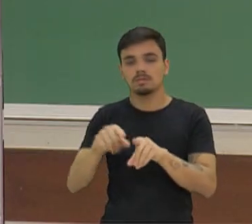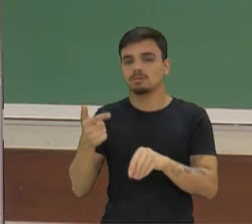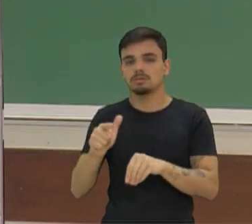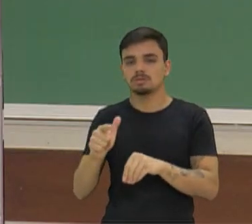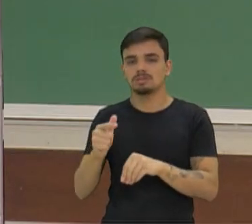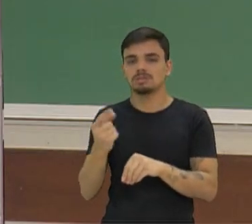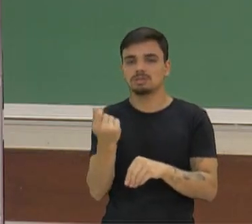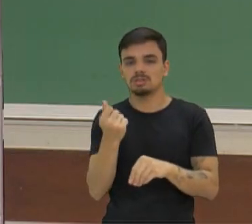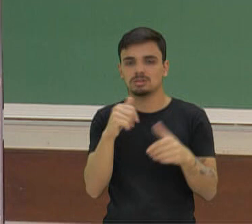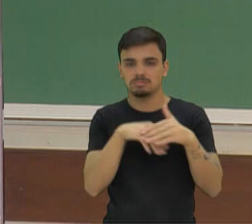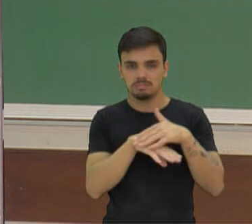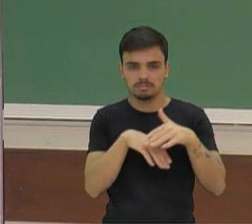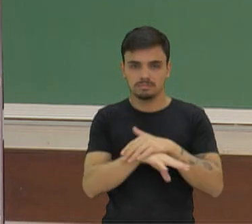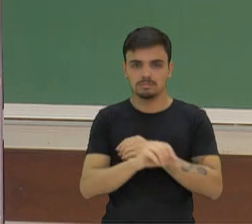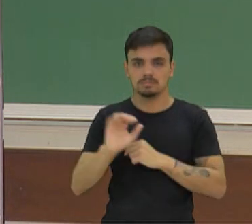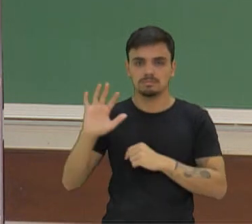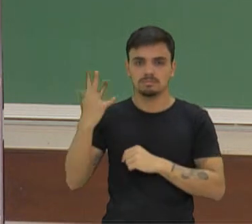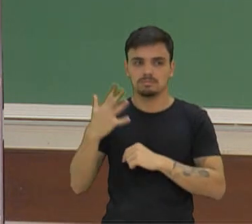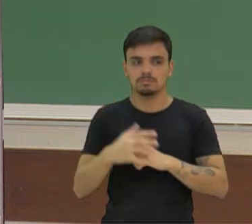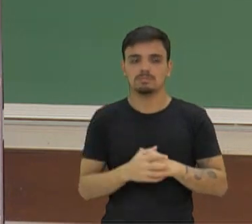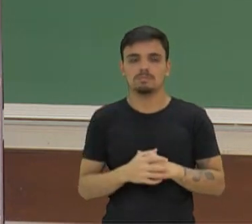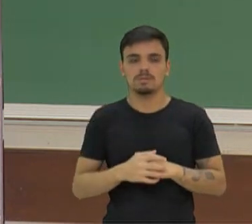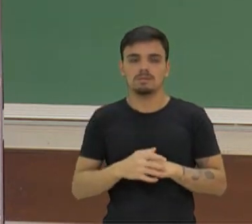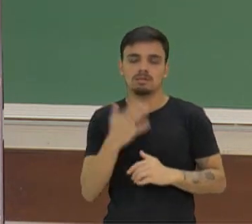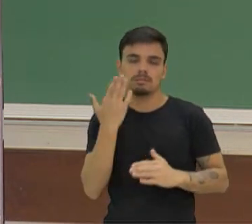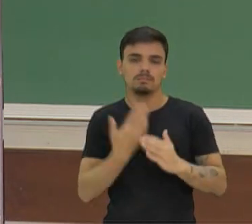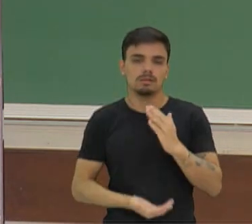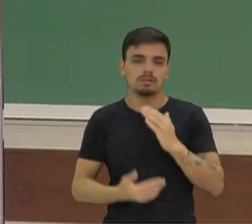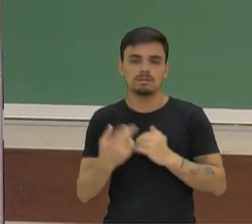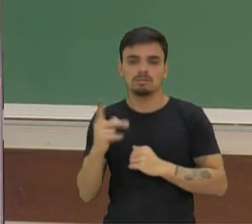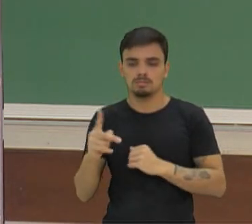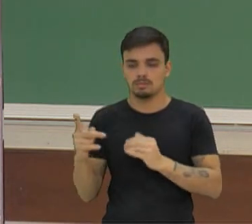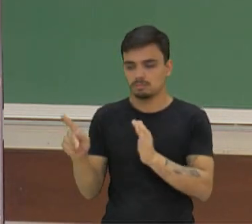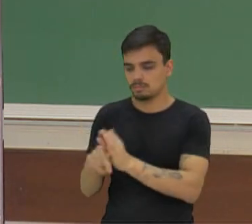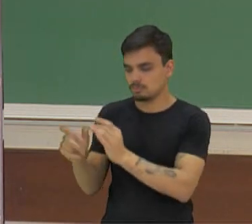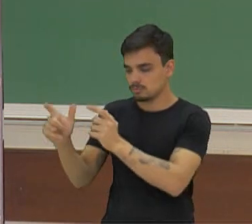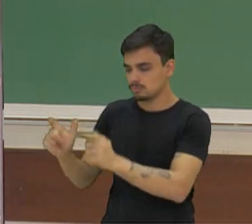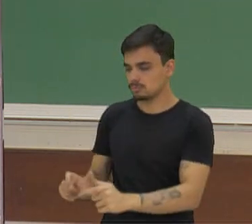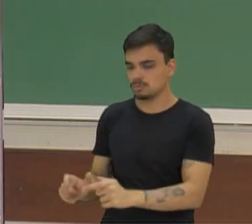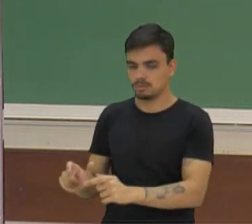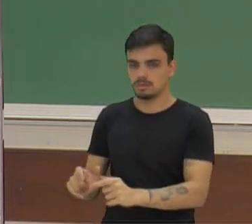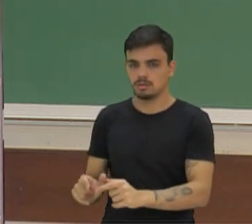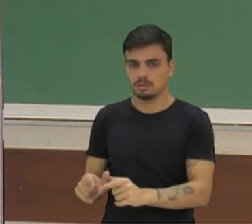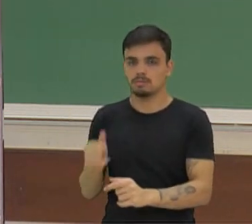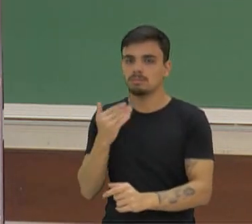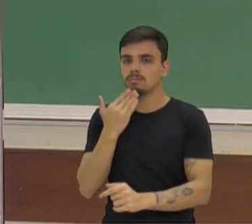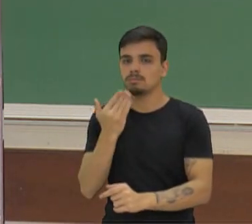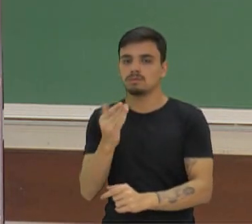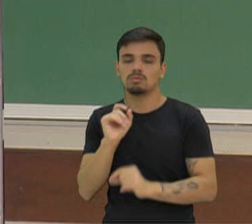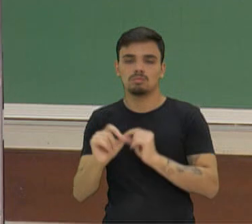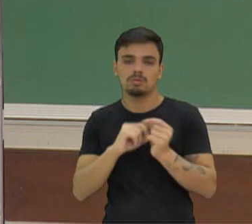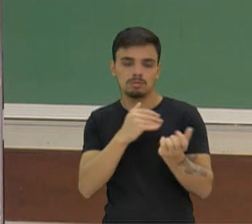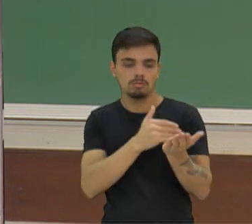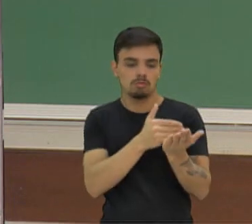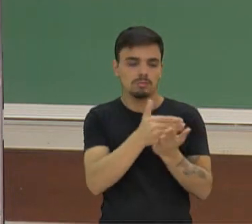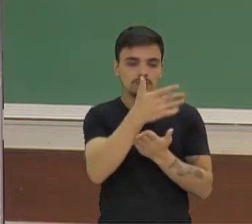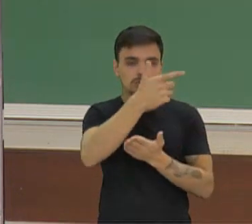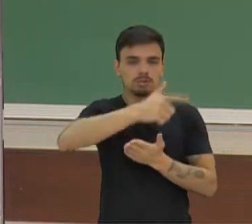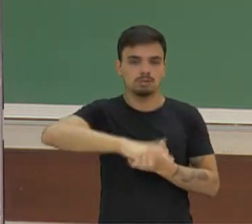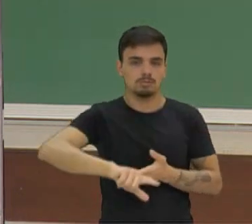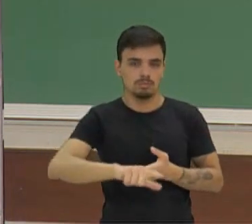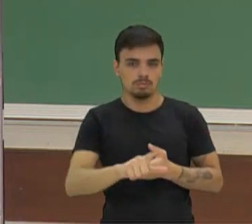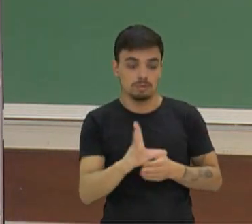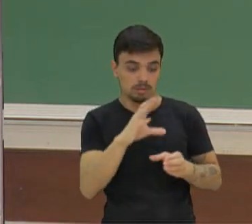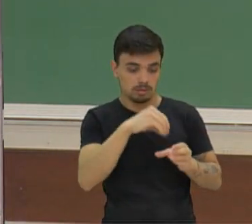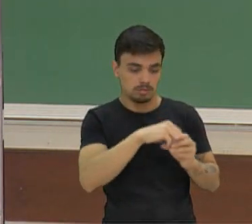financeiras acabaram também perdendo suas propriedades e assim tiveram que buscar um recomeço, fosse no interior ou nas